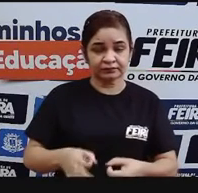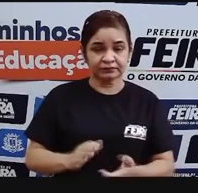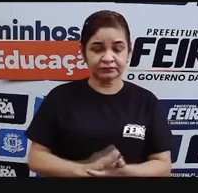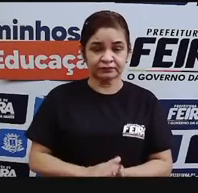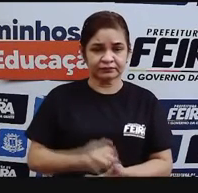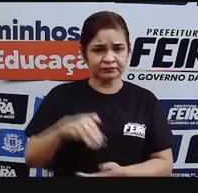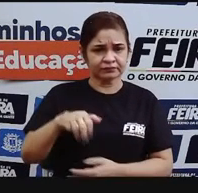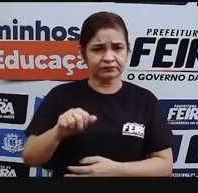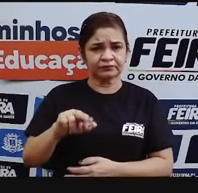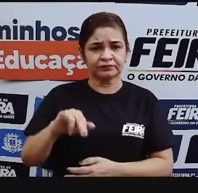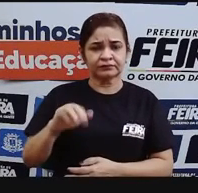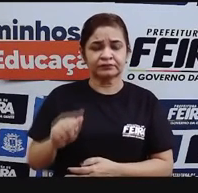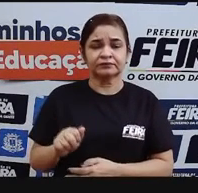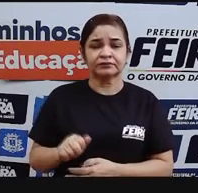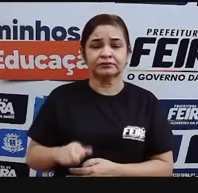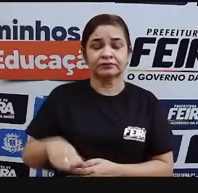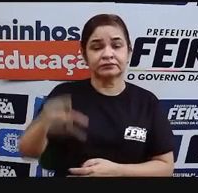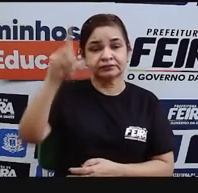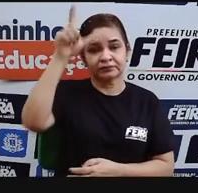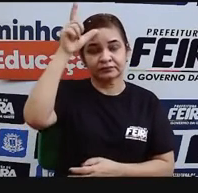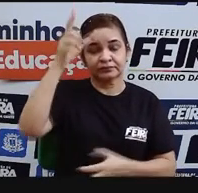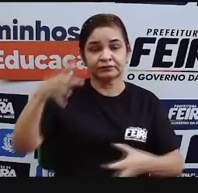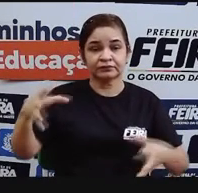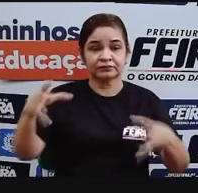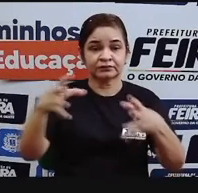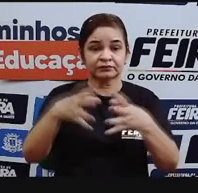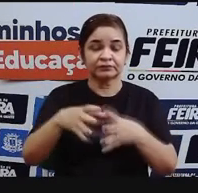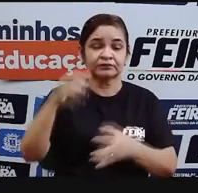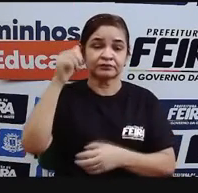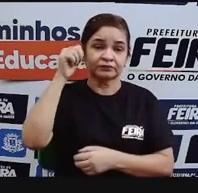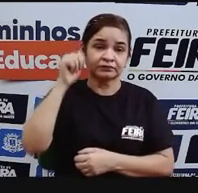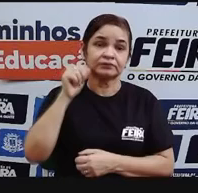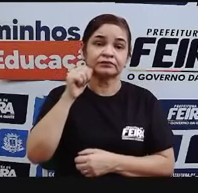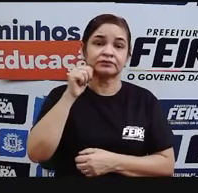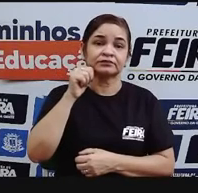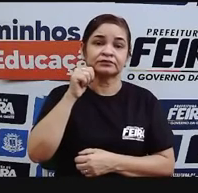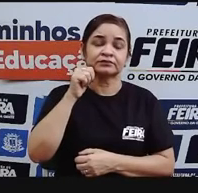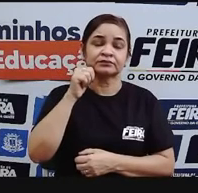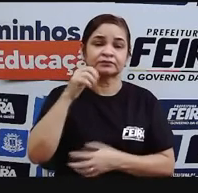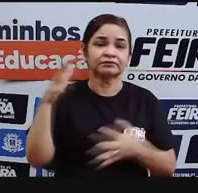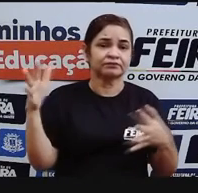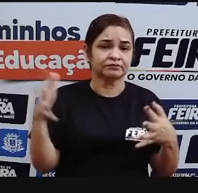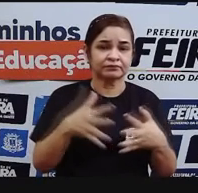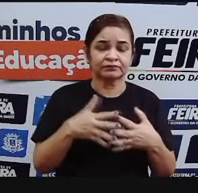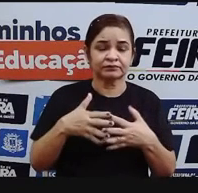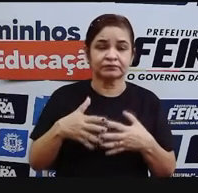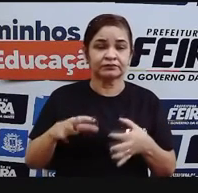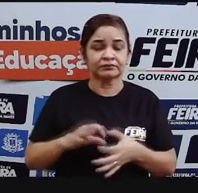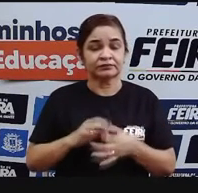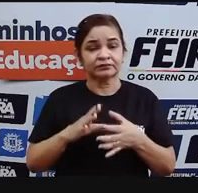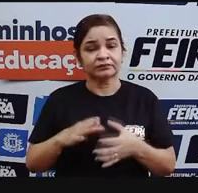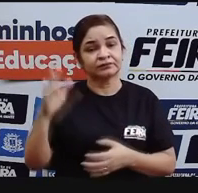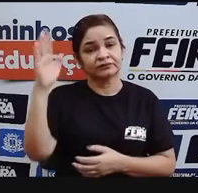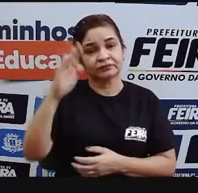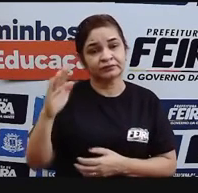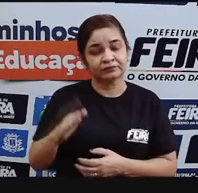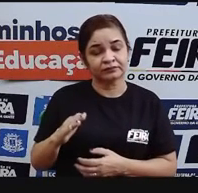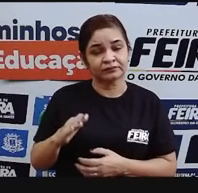Quitéria, inclusive, chegou a liderar uma tropa de mulheres durante as lutas de independência do Brasil na Bahia